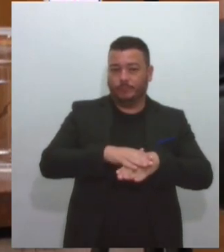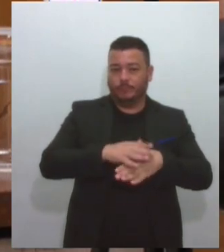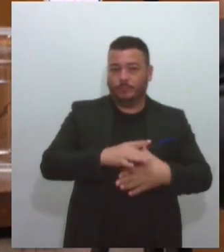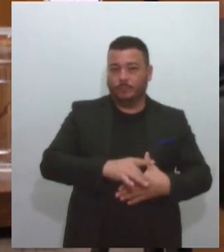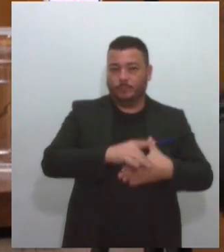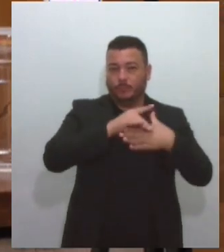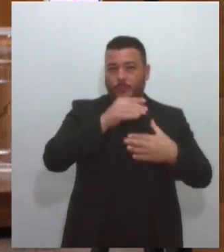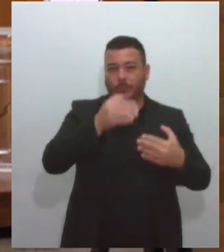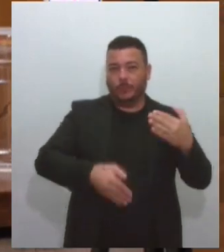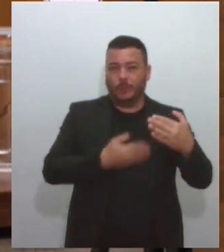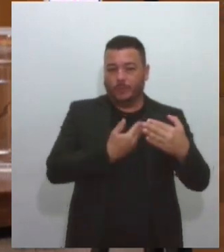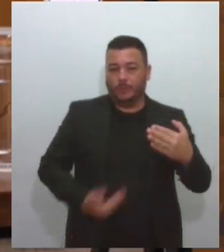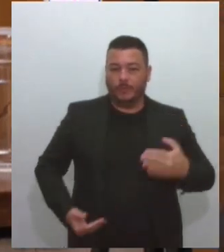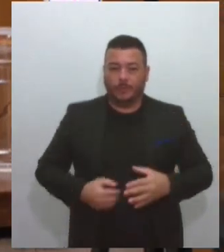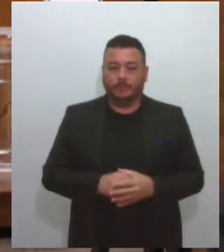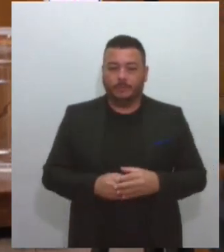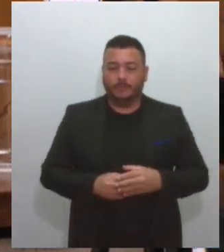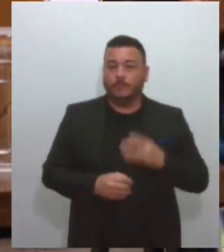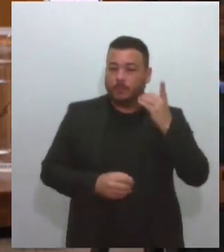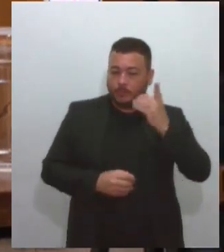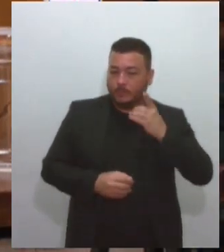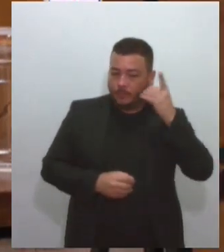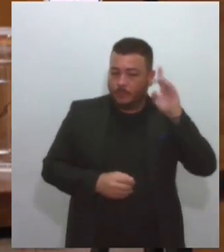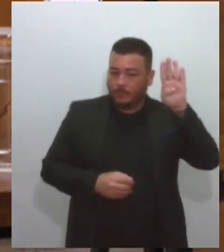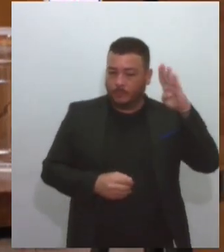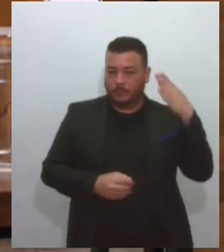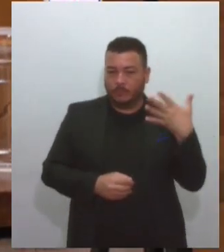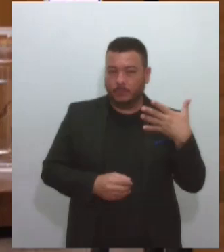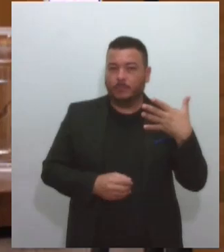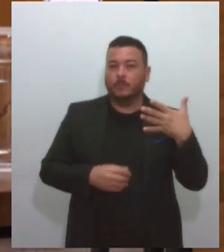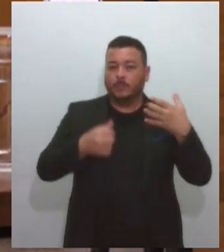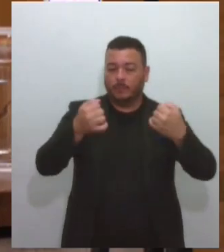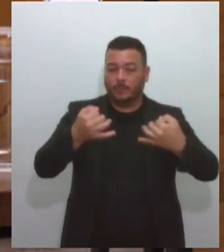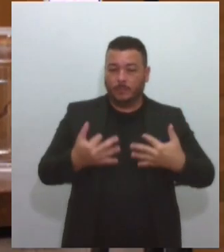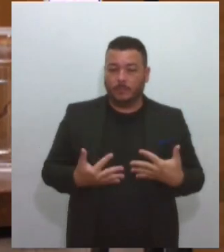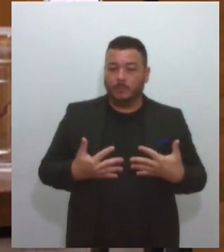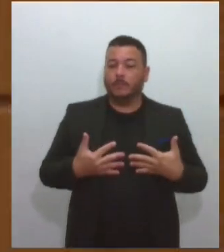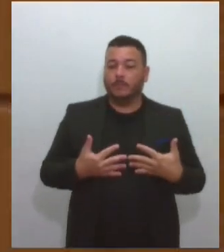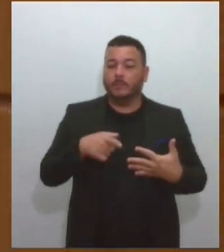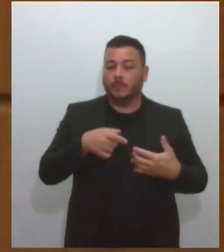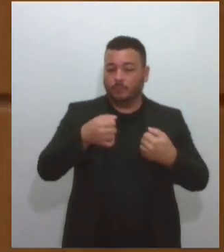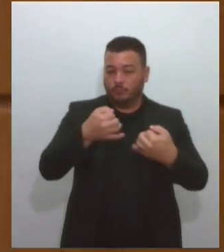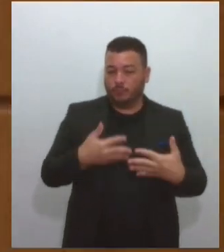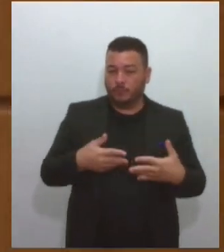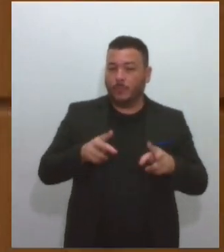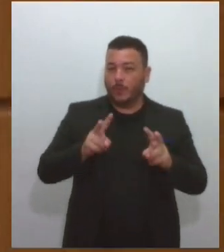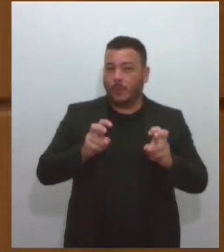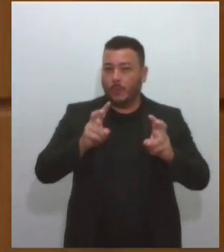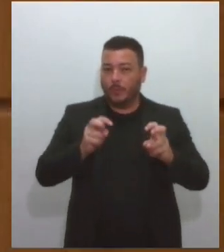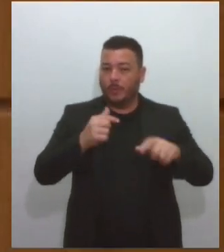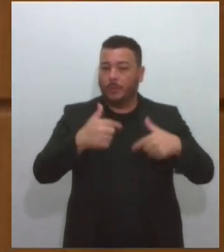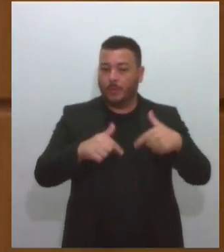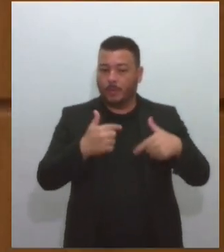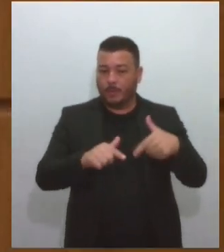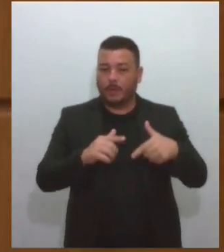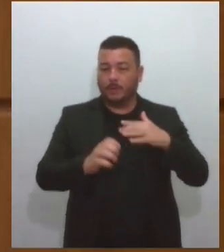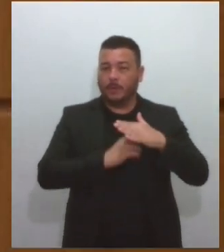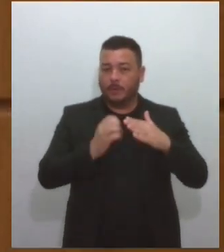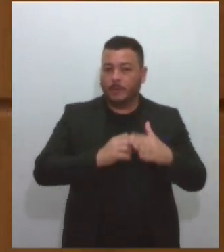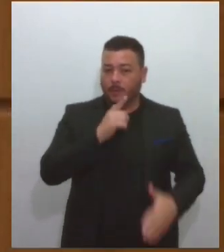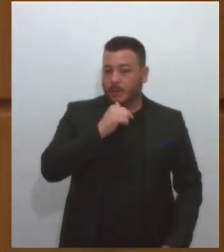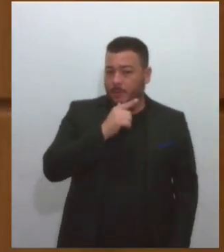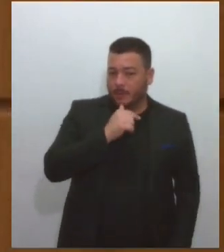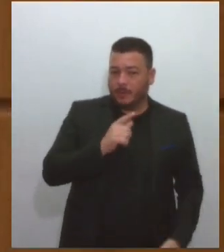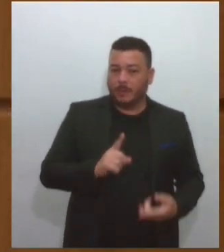A deputada Linda Brasil falou sobre a concessão de parte dos serviços da DESO para a concessionária Iguá Saneamento,